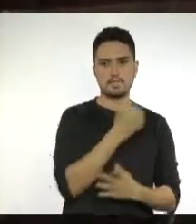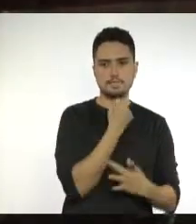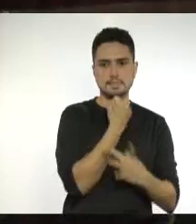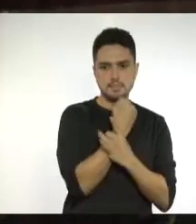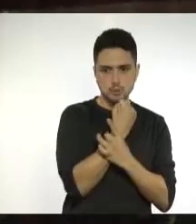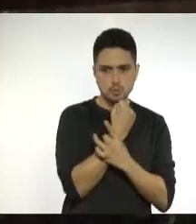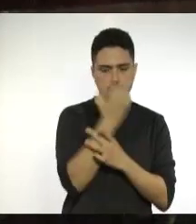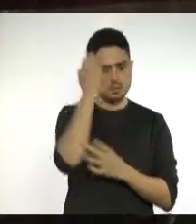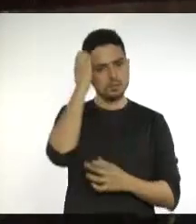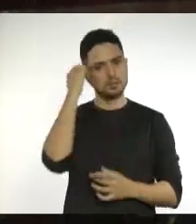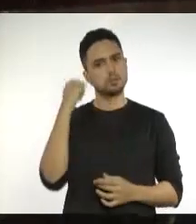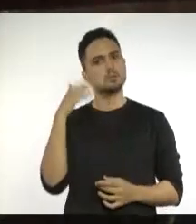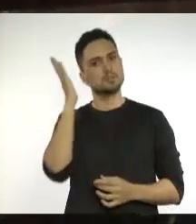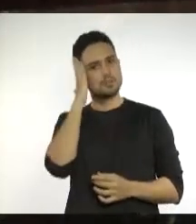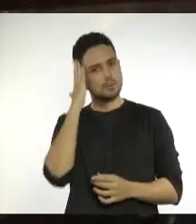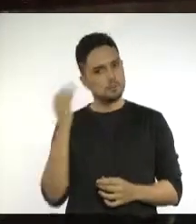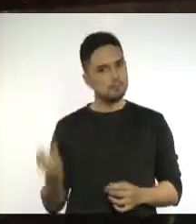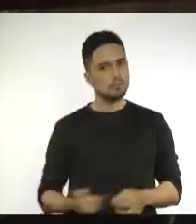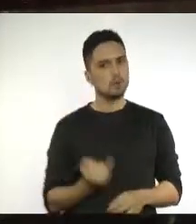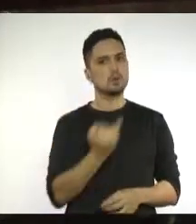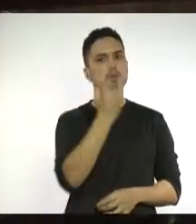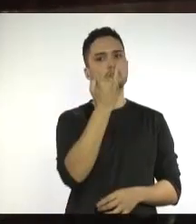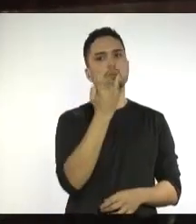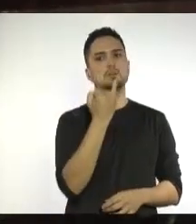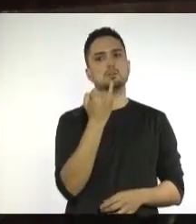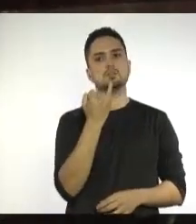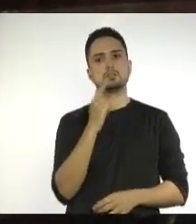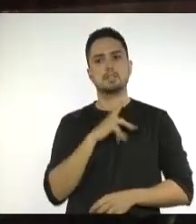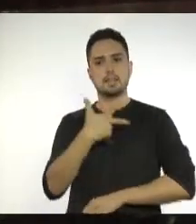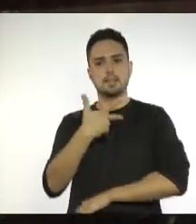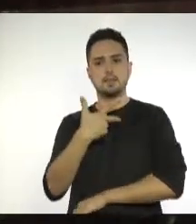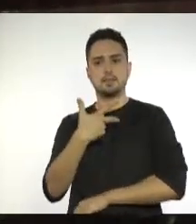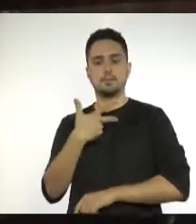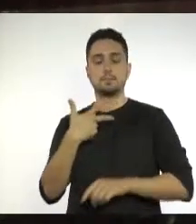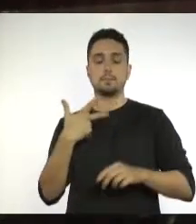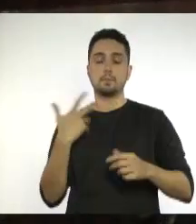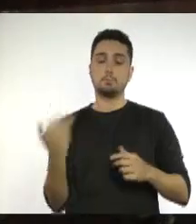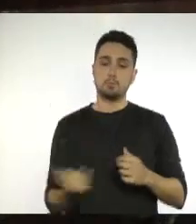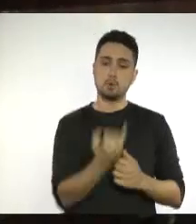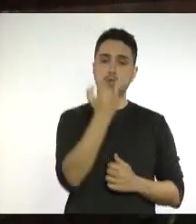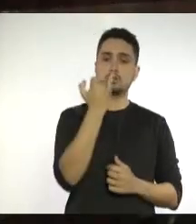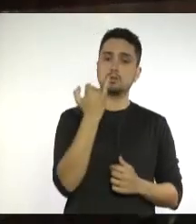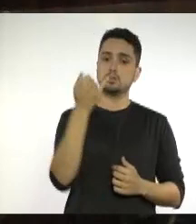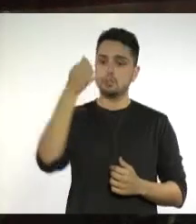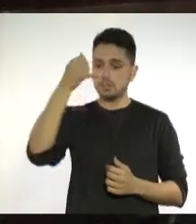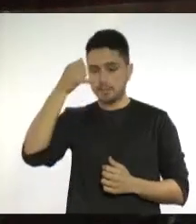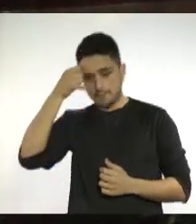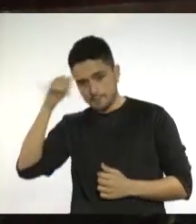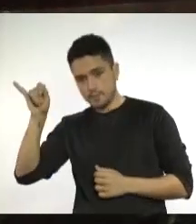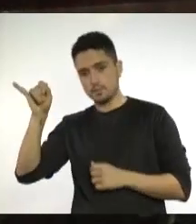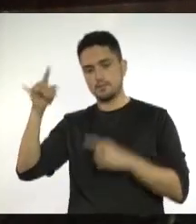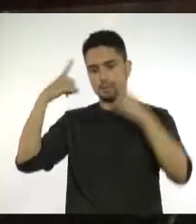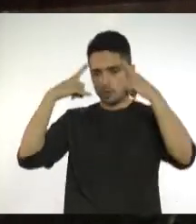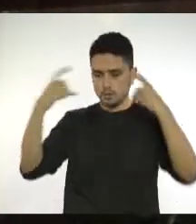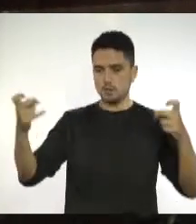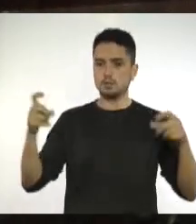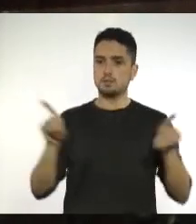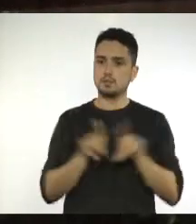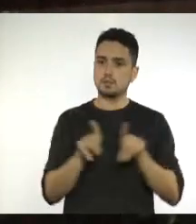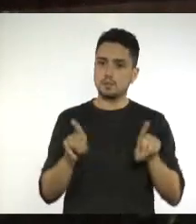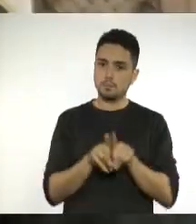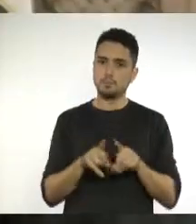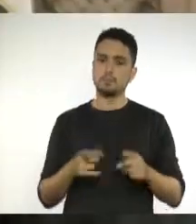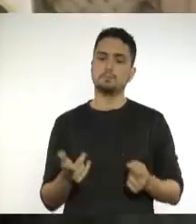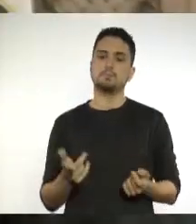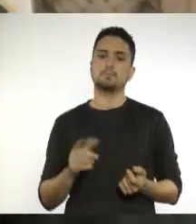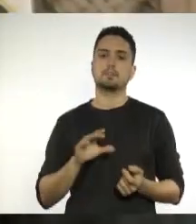importância da educação como vacina contra a violência, e saudar aqui os meus companheiros do CEAP e